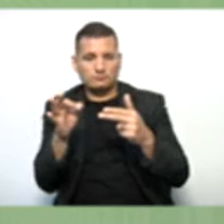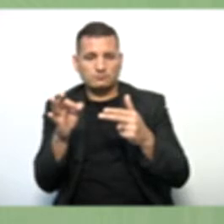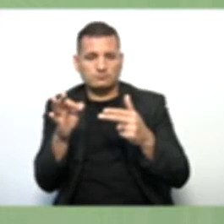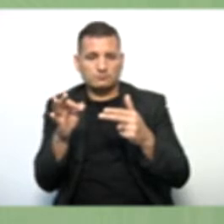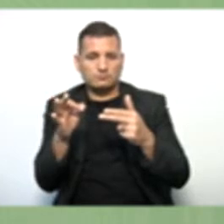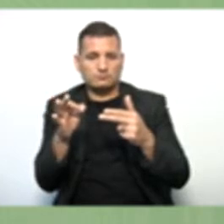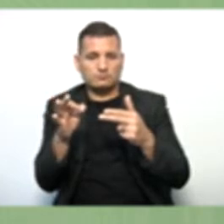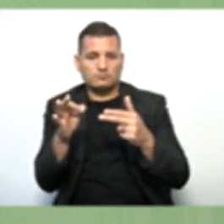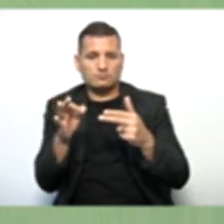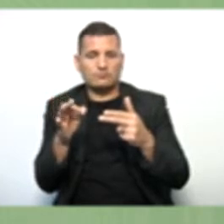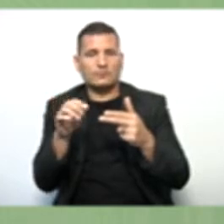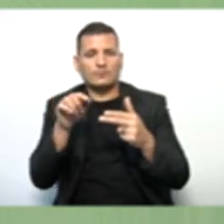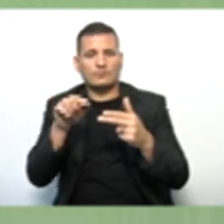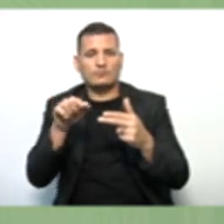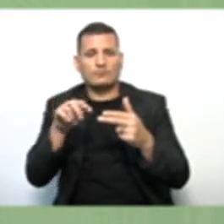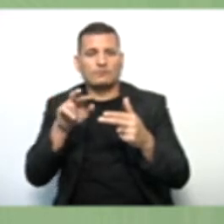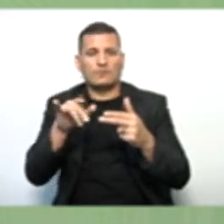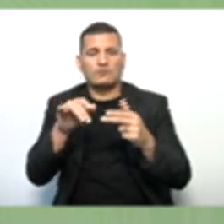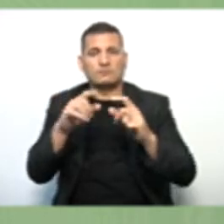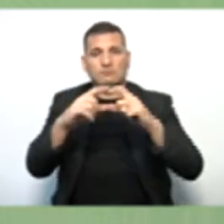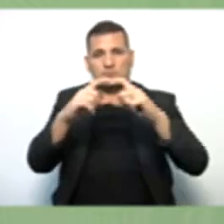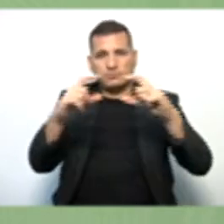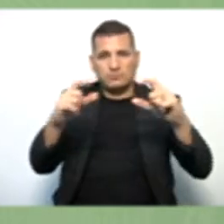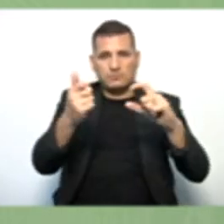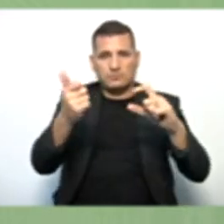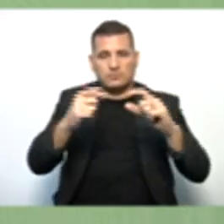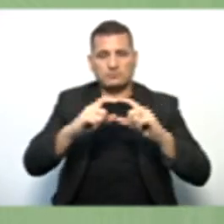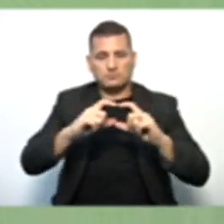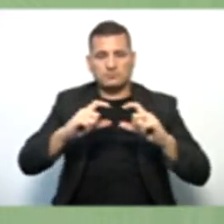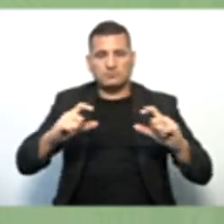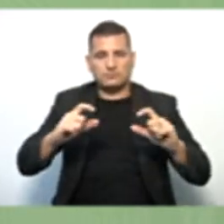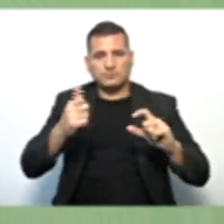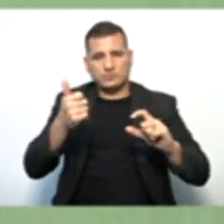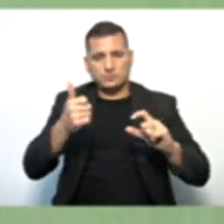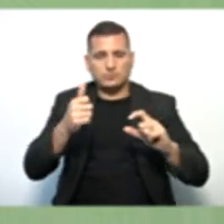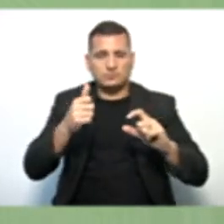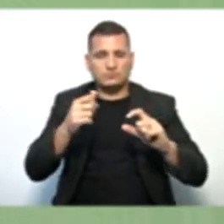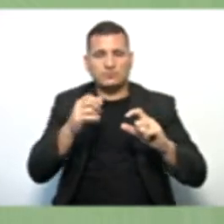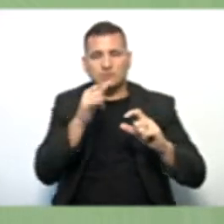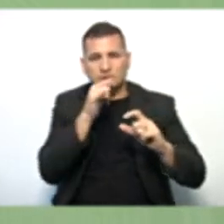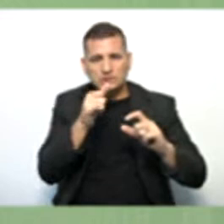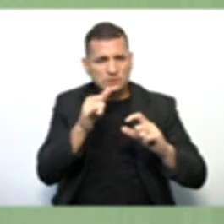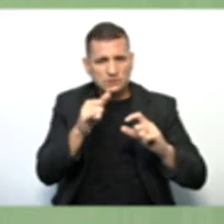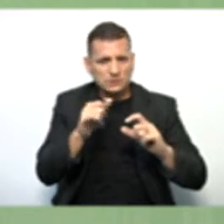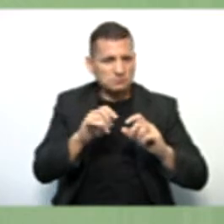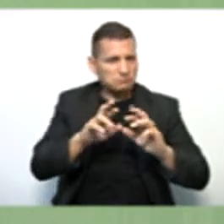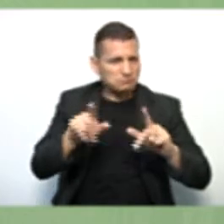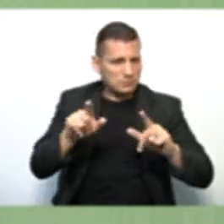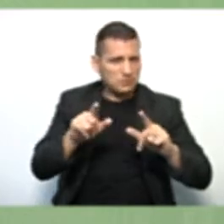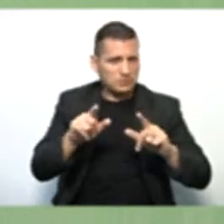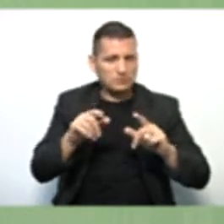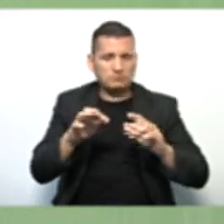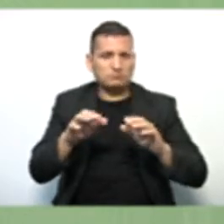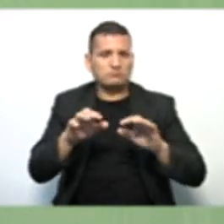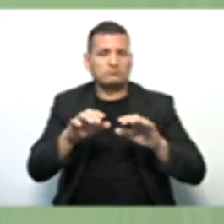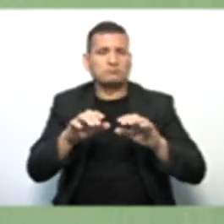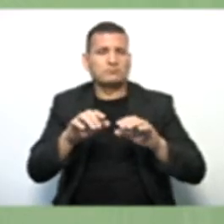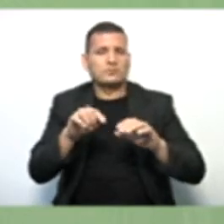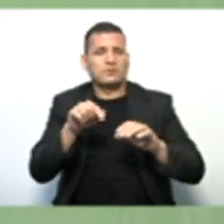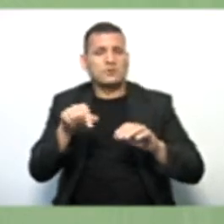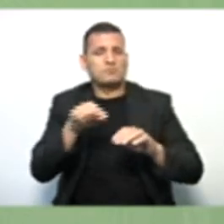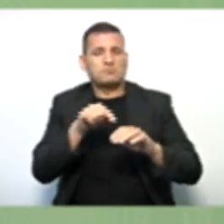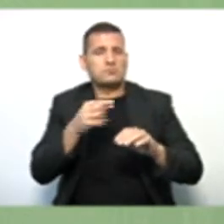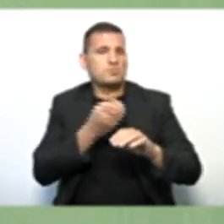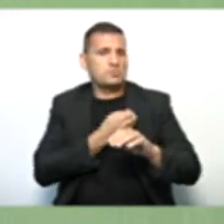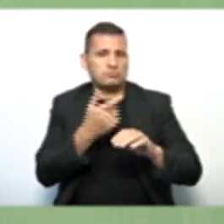vai encaixar nesse bloco aqui, ó. Tá vendo? Se não, escreva o número, o número não está